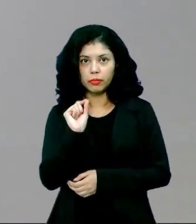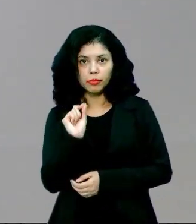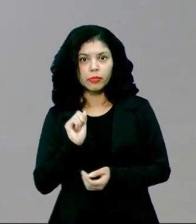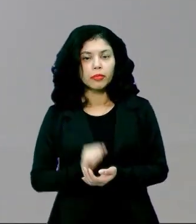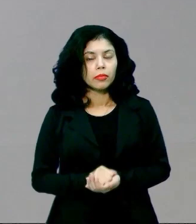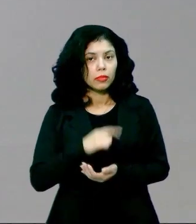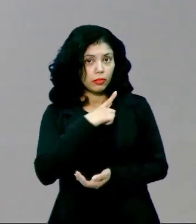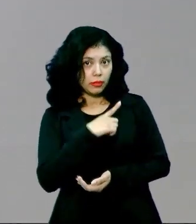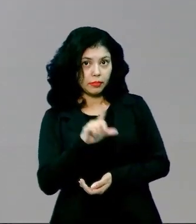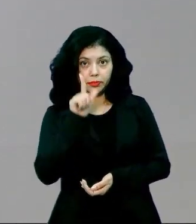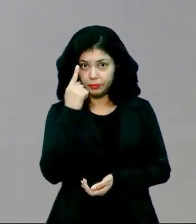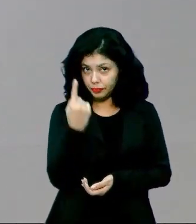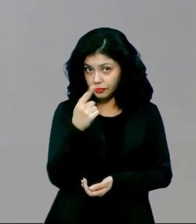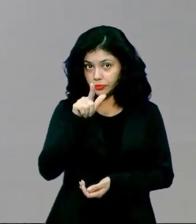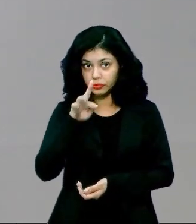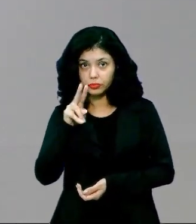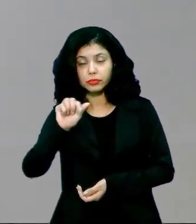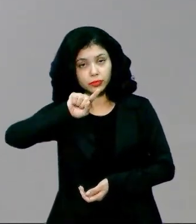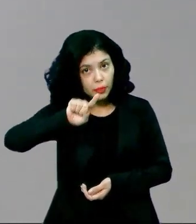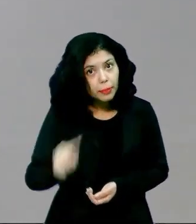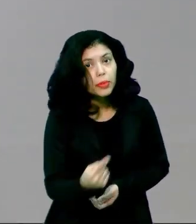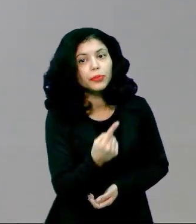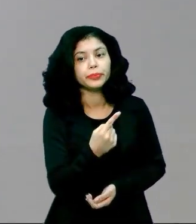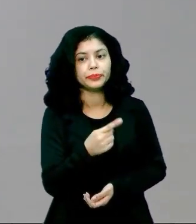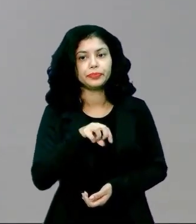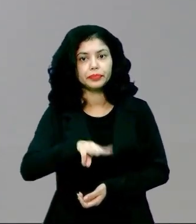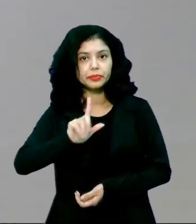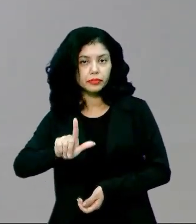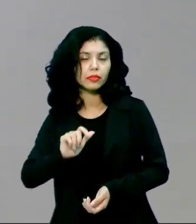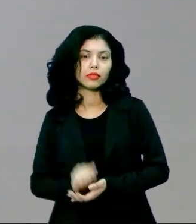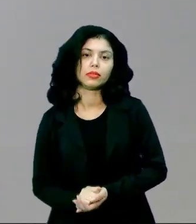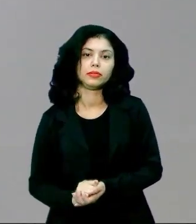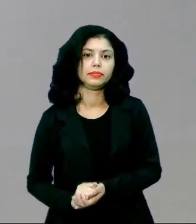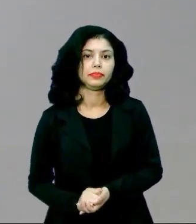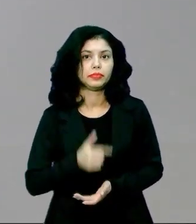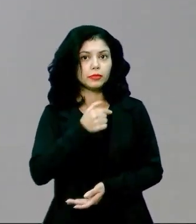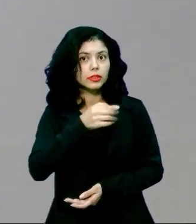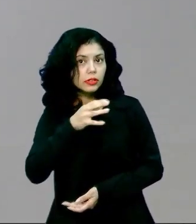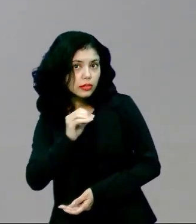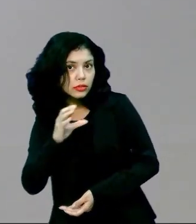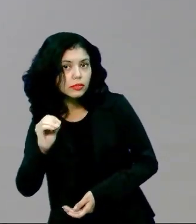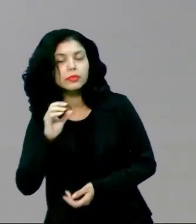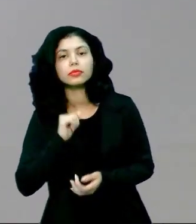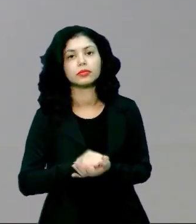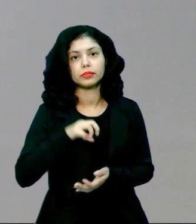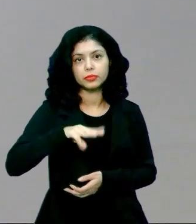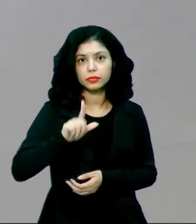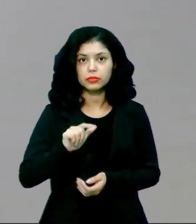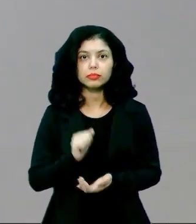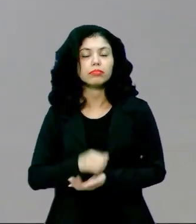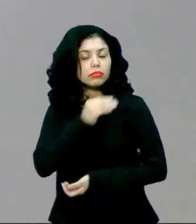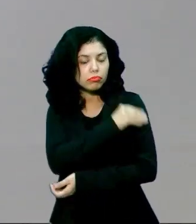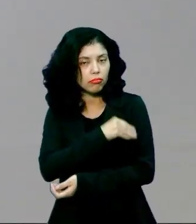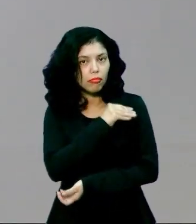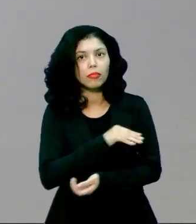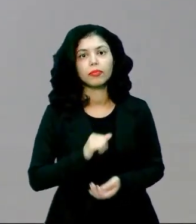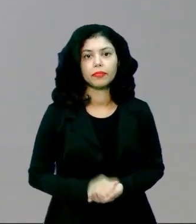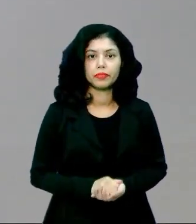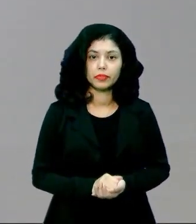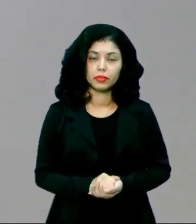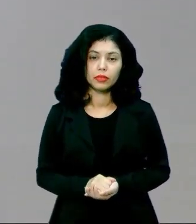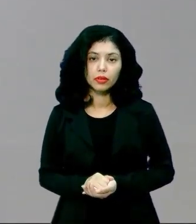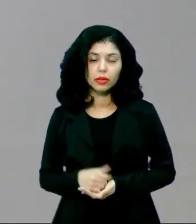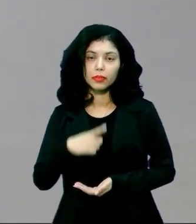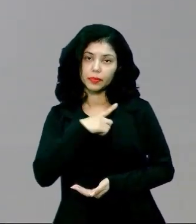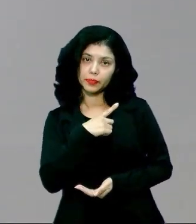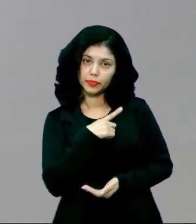se a garrafa tem 1 litro, ela tem 1000 ml. Desses 1000 ml, 700 ml são álcool. Isso configura o